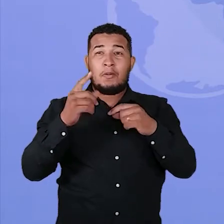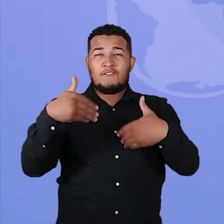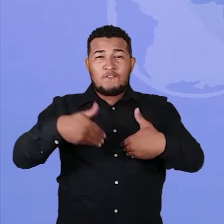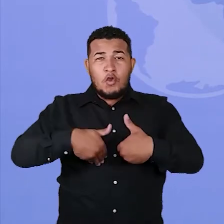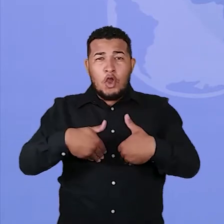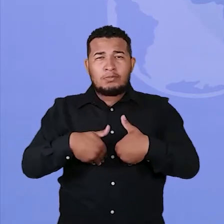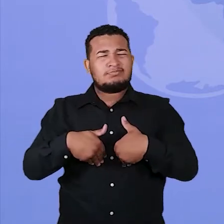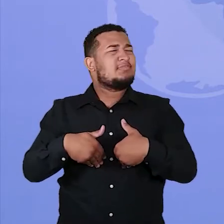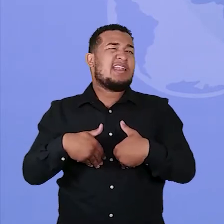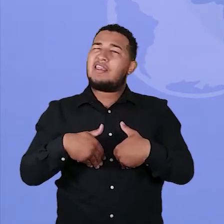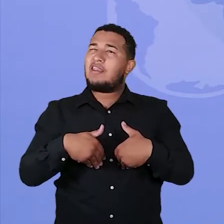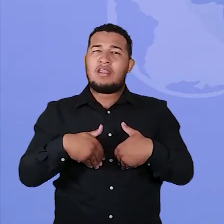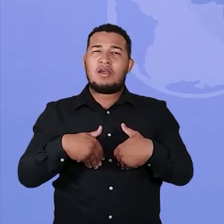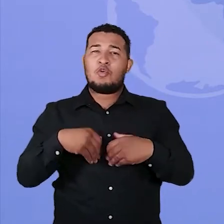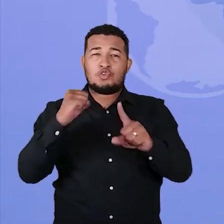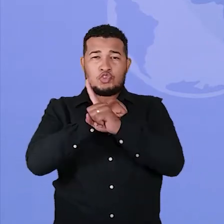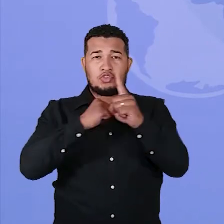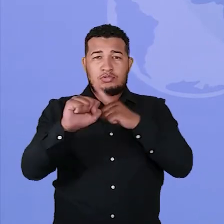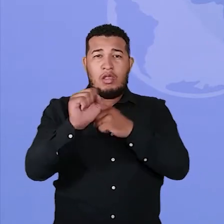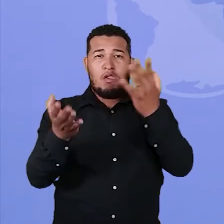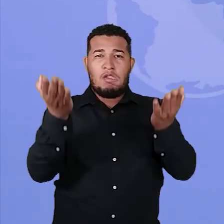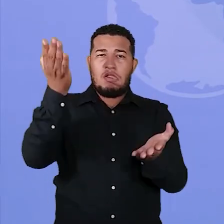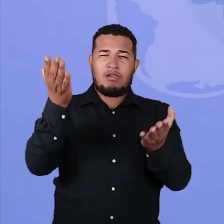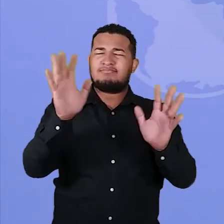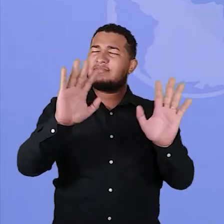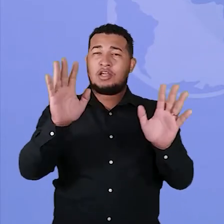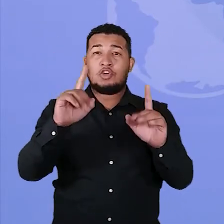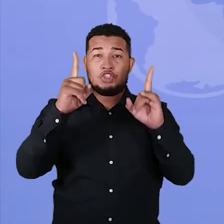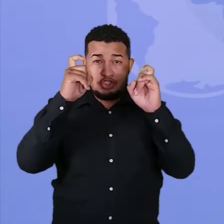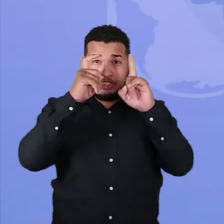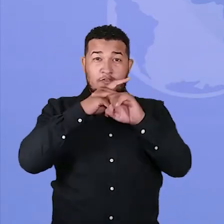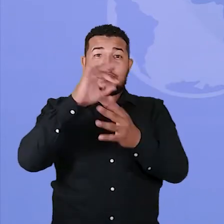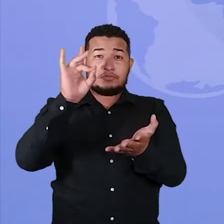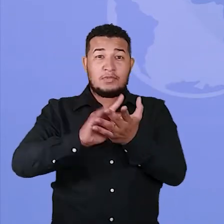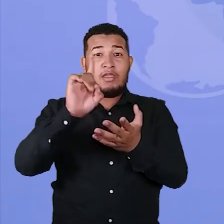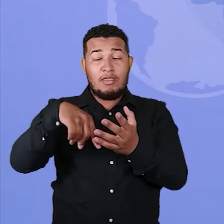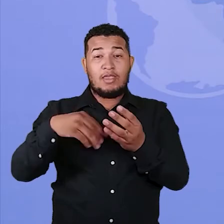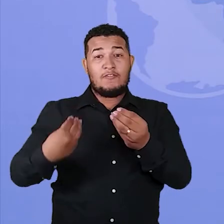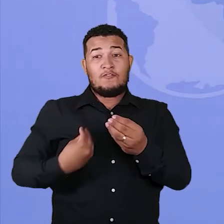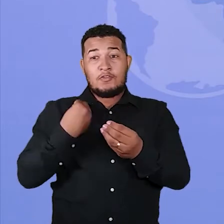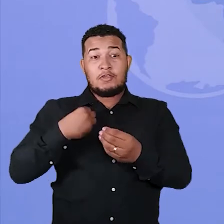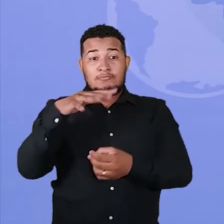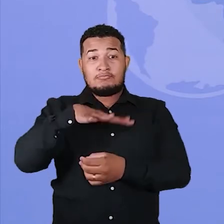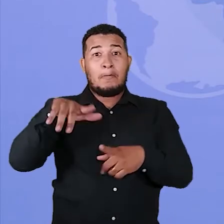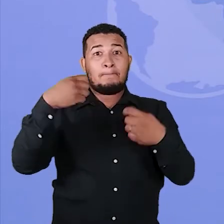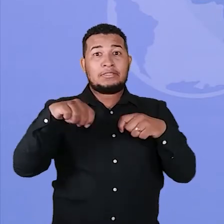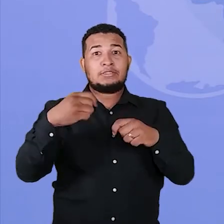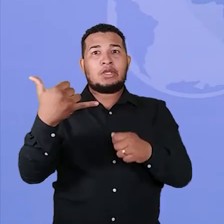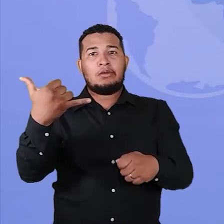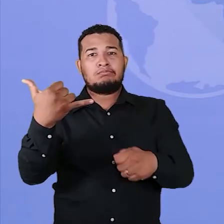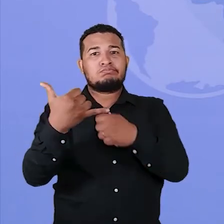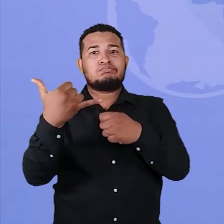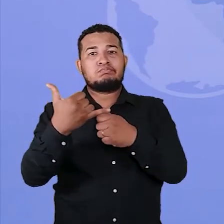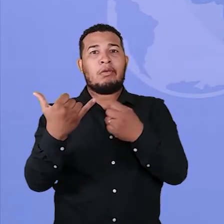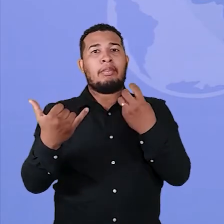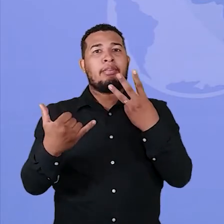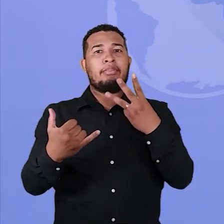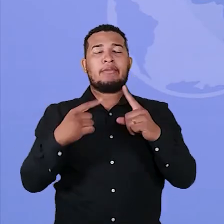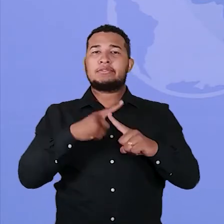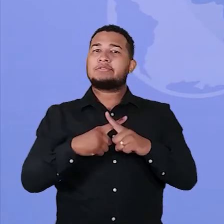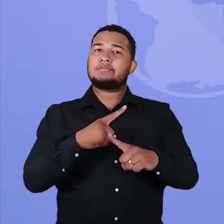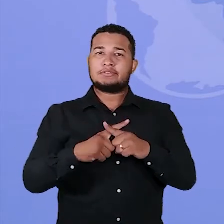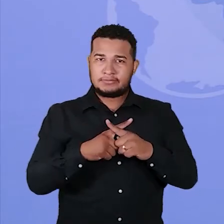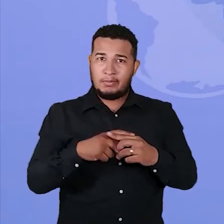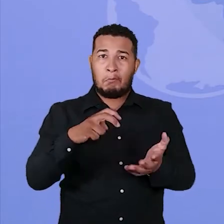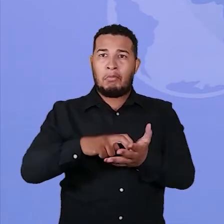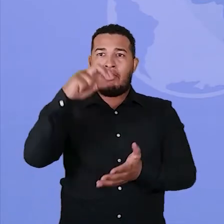disso. A fome, as desigualdades sociais. O que é difícil é viver num mundo em que você precisa carregar o celular